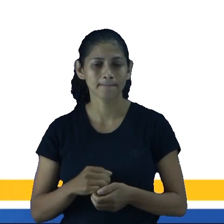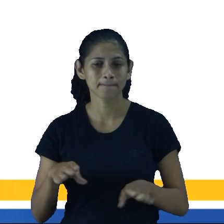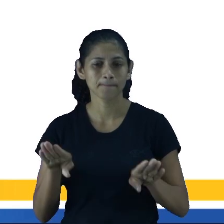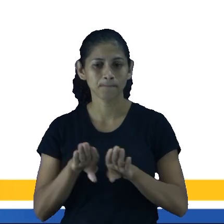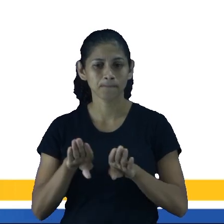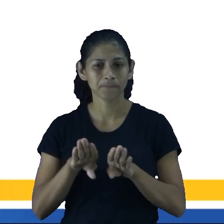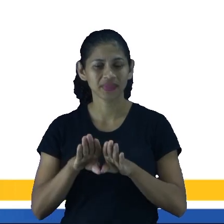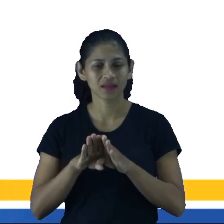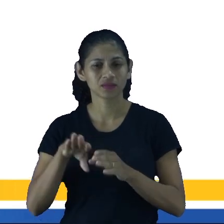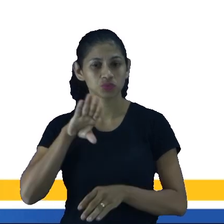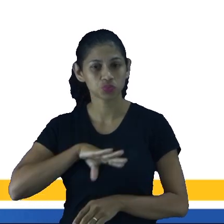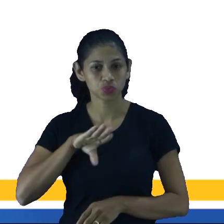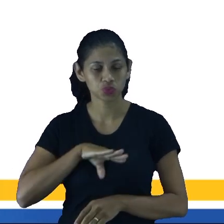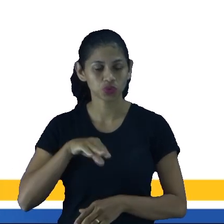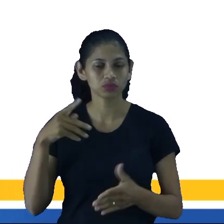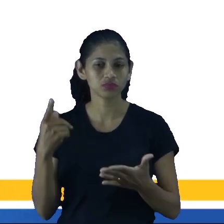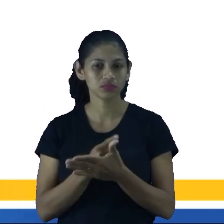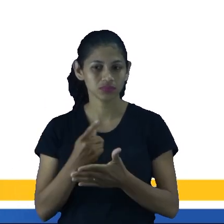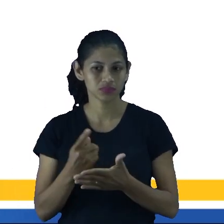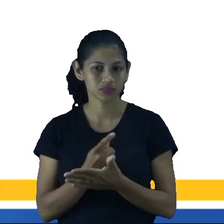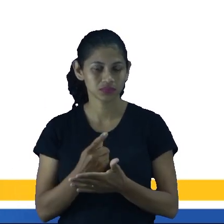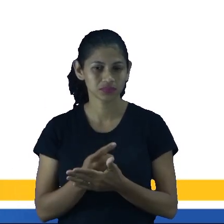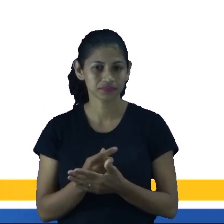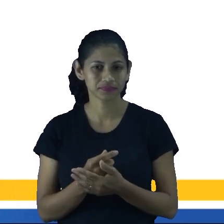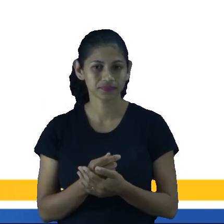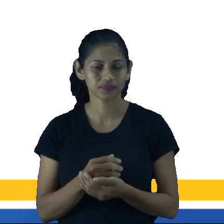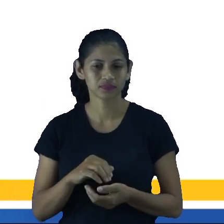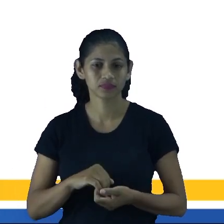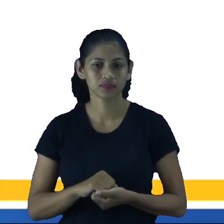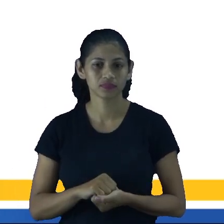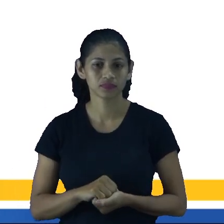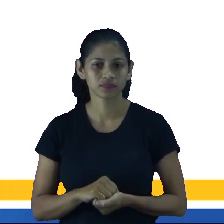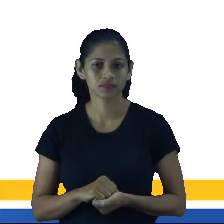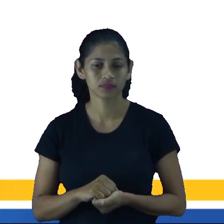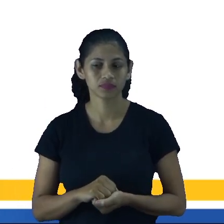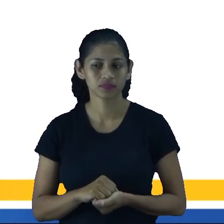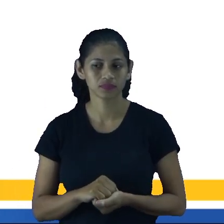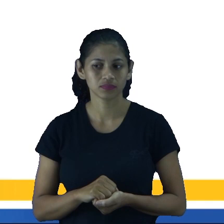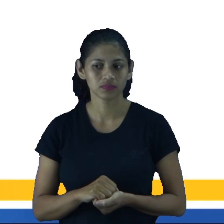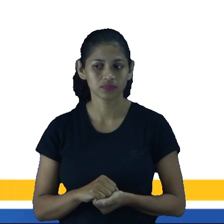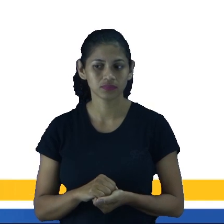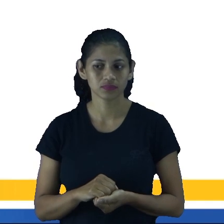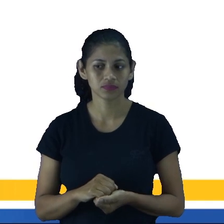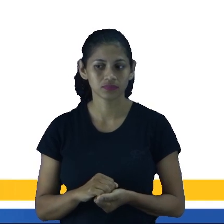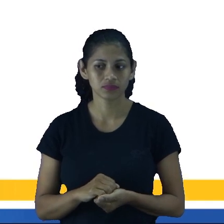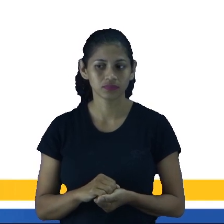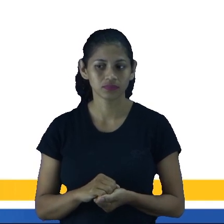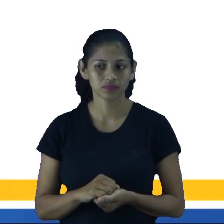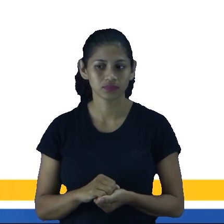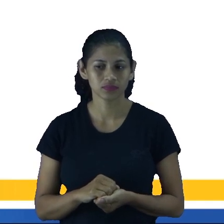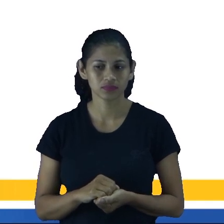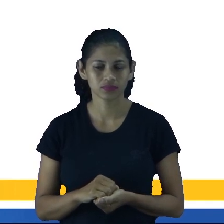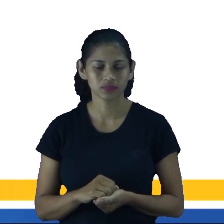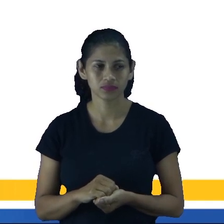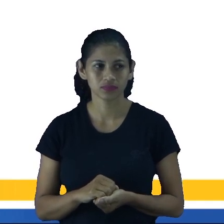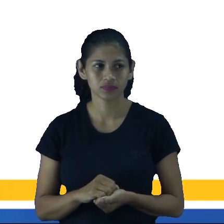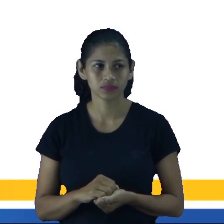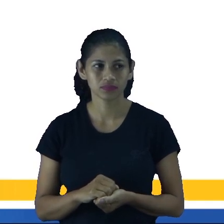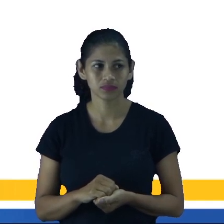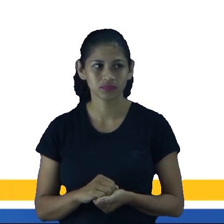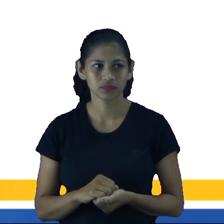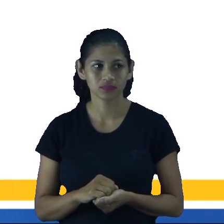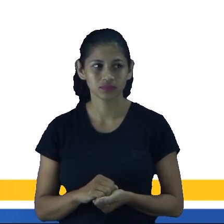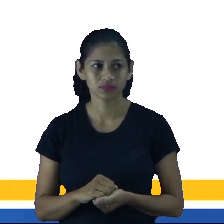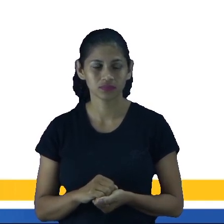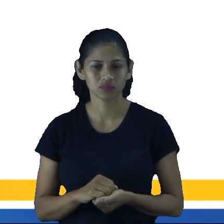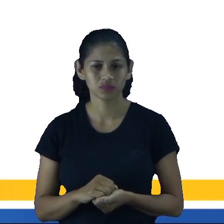portuguesa está errado, tá? Es bien, né? Es bien que você não hace nada. Esse es